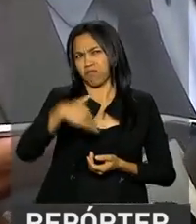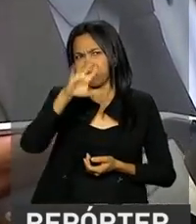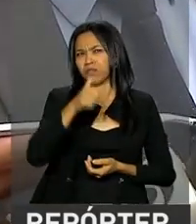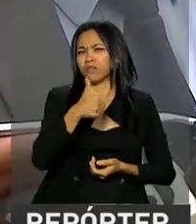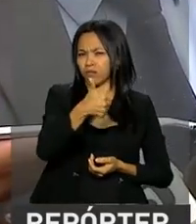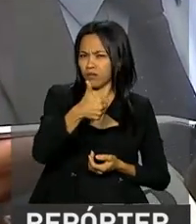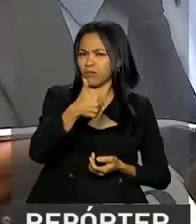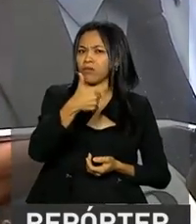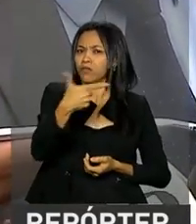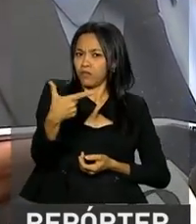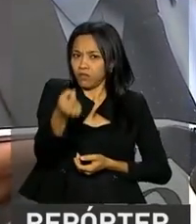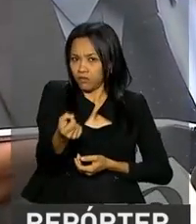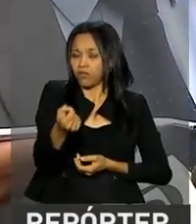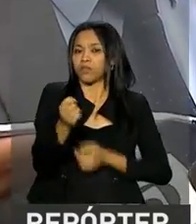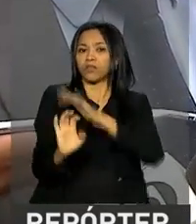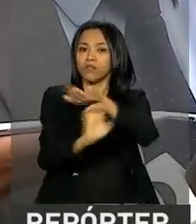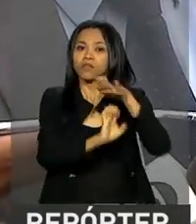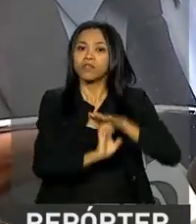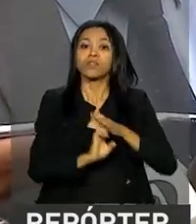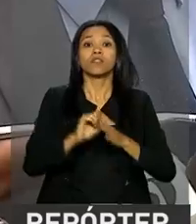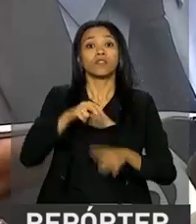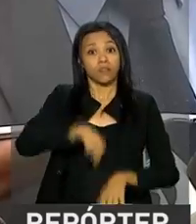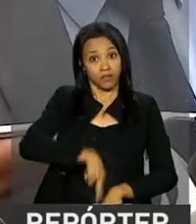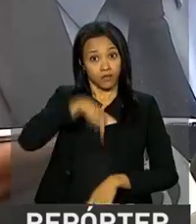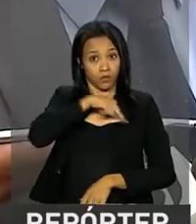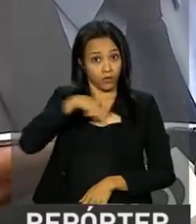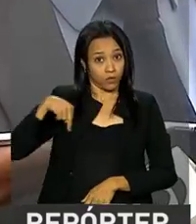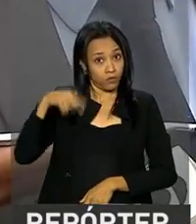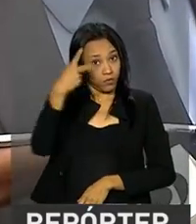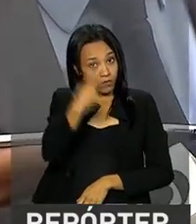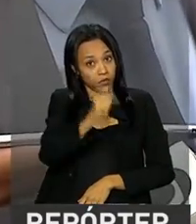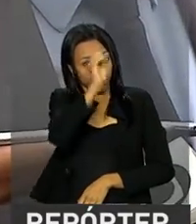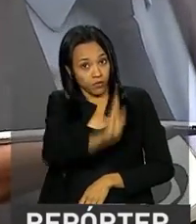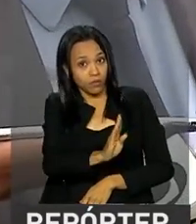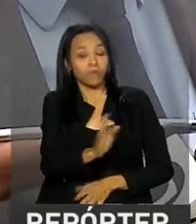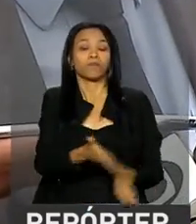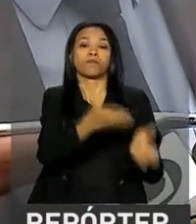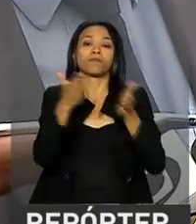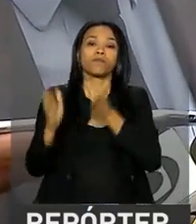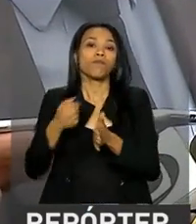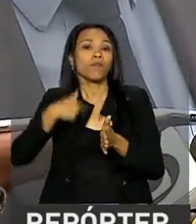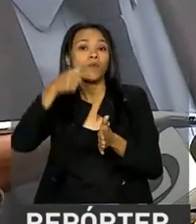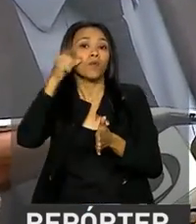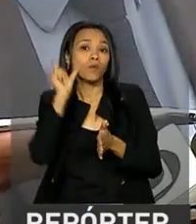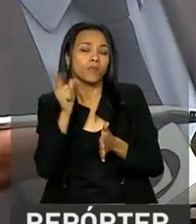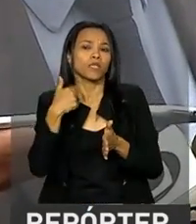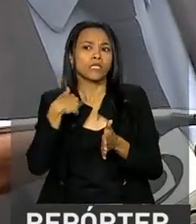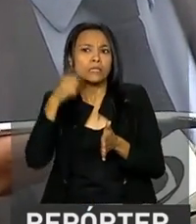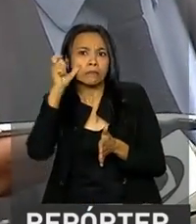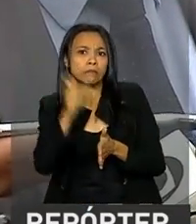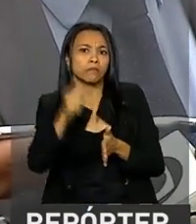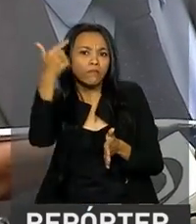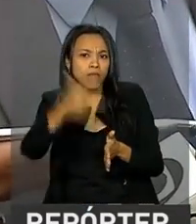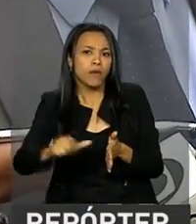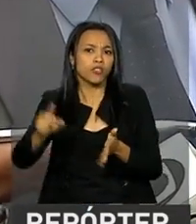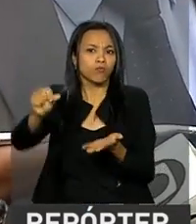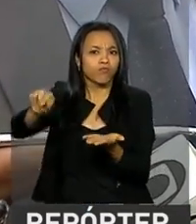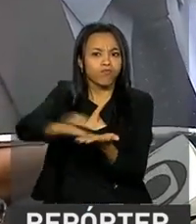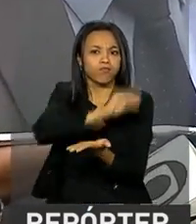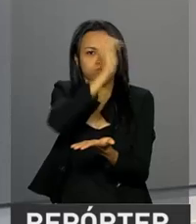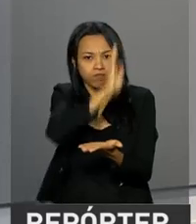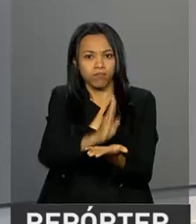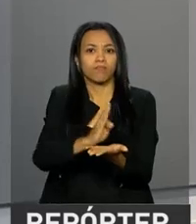empresas norueguesas no nosso país que investem fartamente E ontem ainda revelaram esse interesse em investir ainda mais